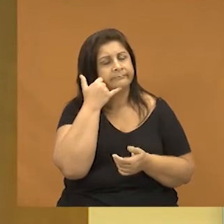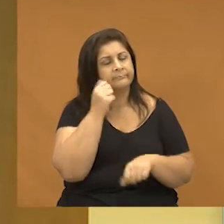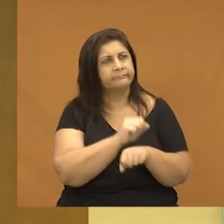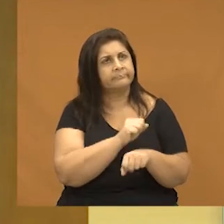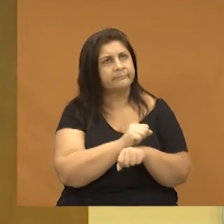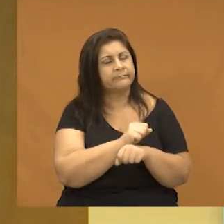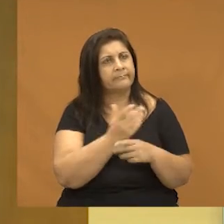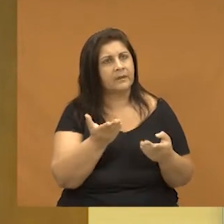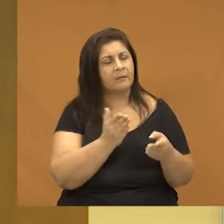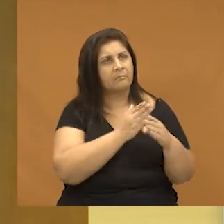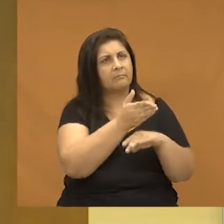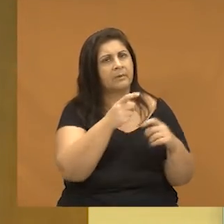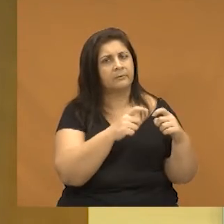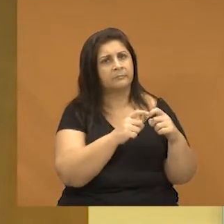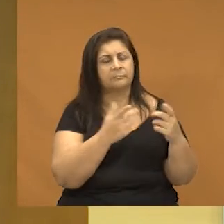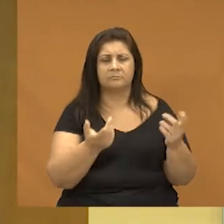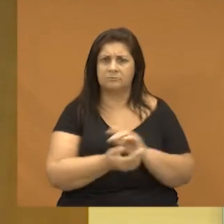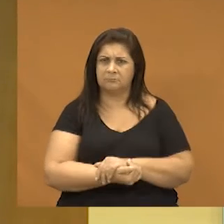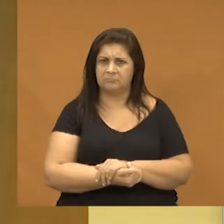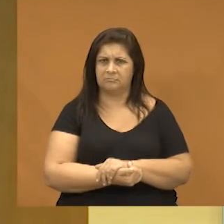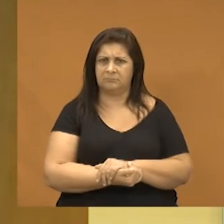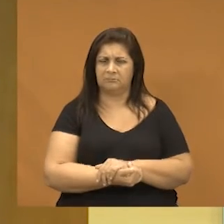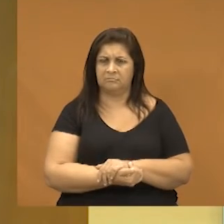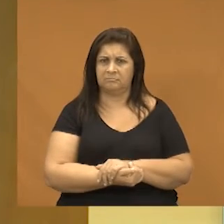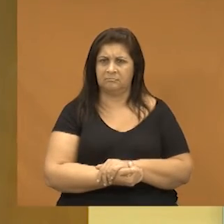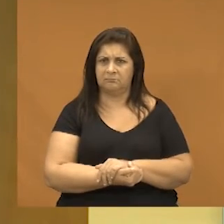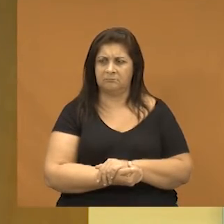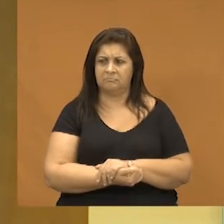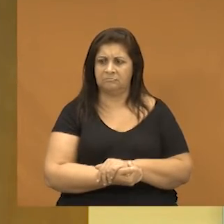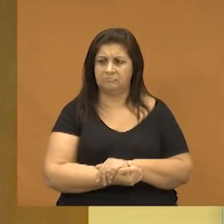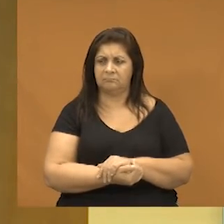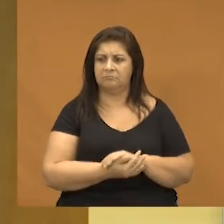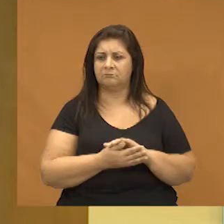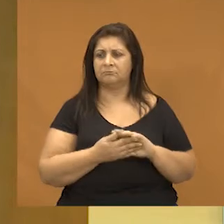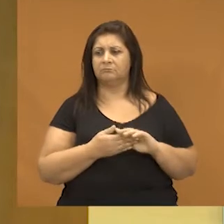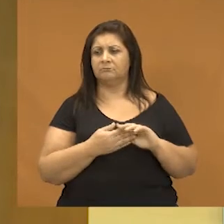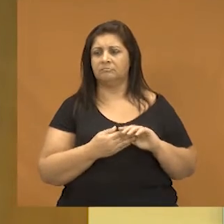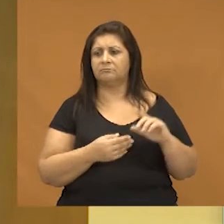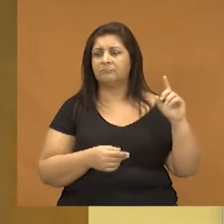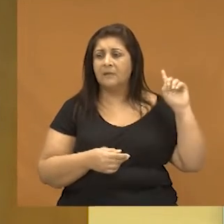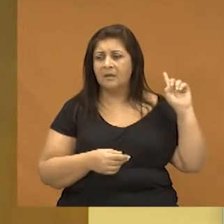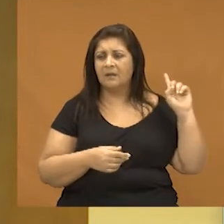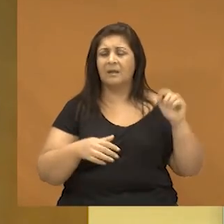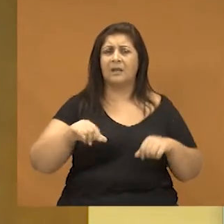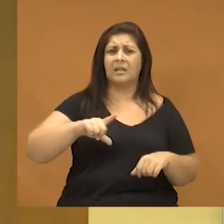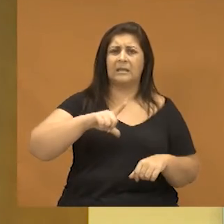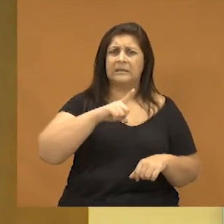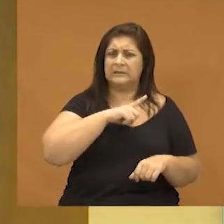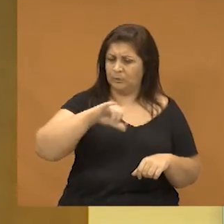agendar uma consulta médica. É eu que estou com a dor. É eu que preciso dar